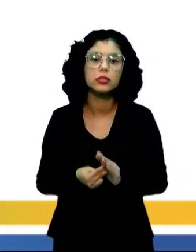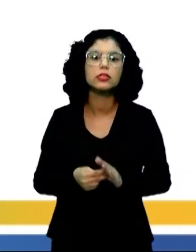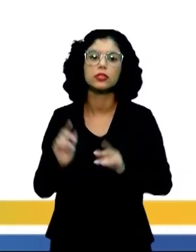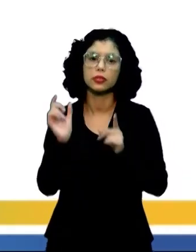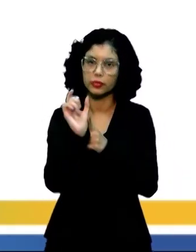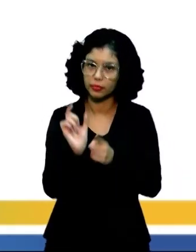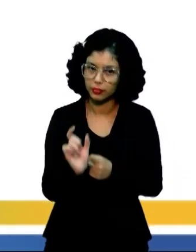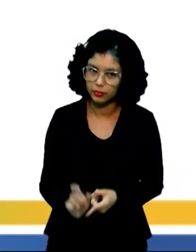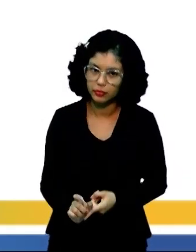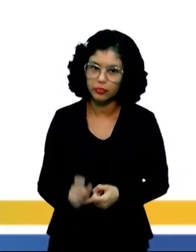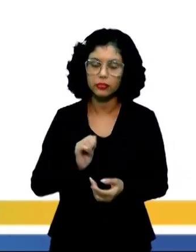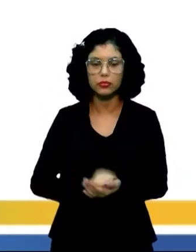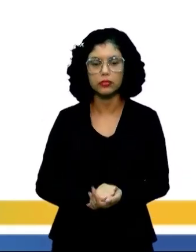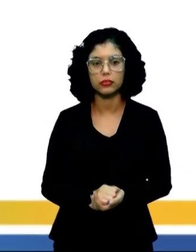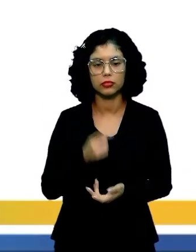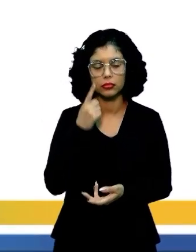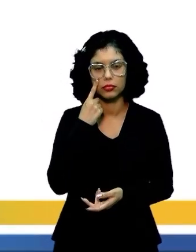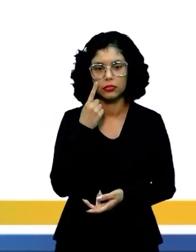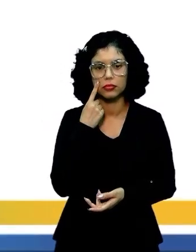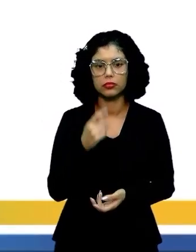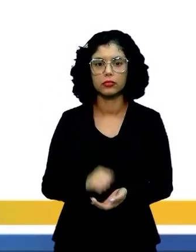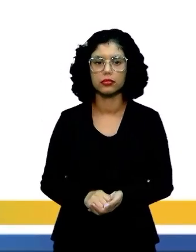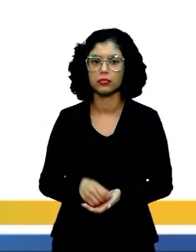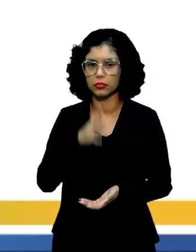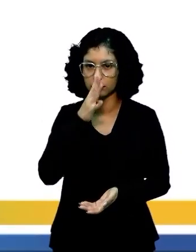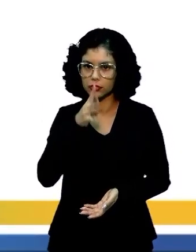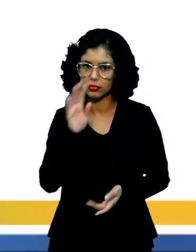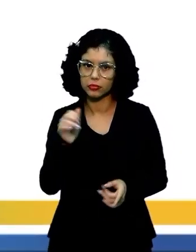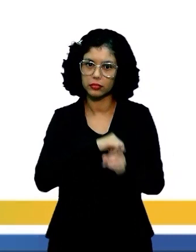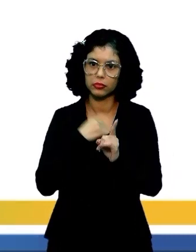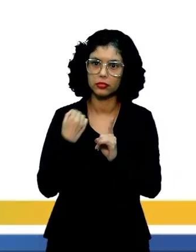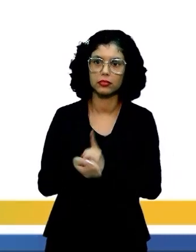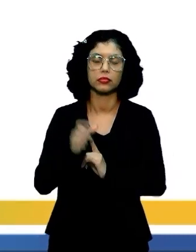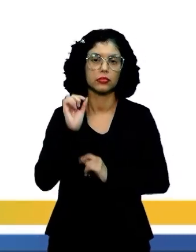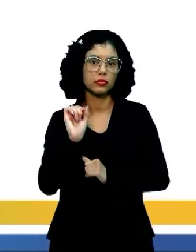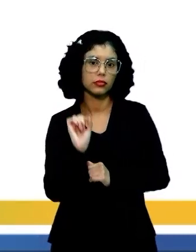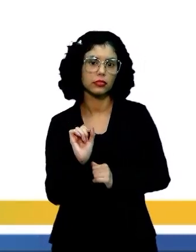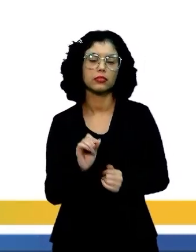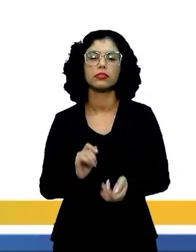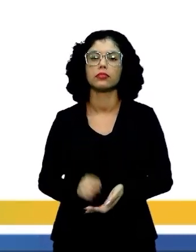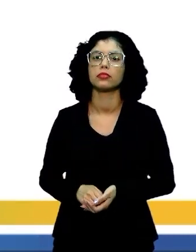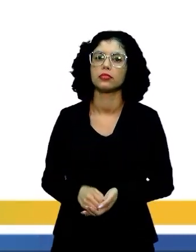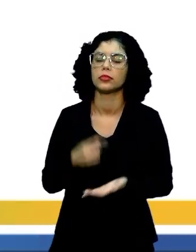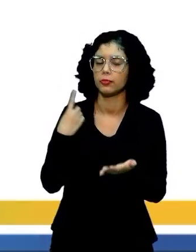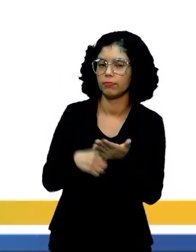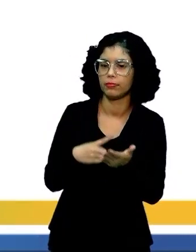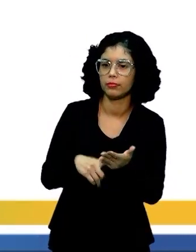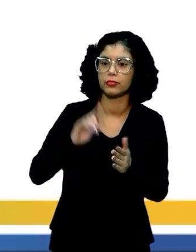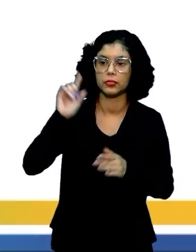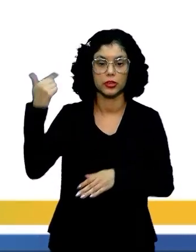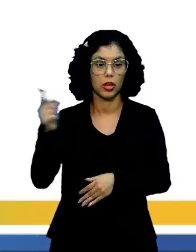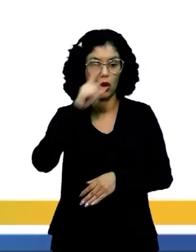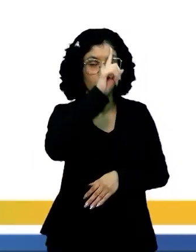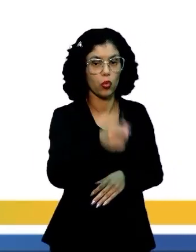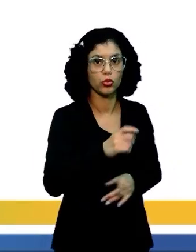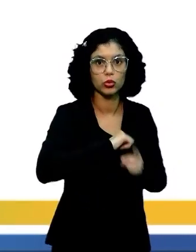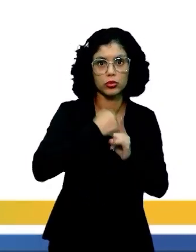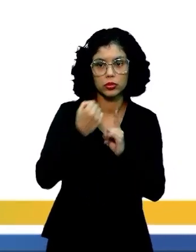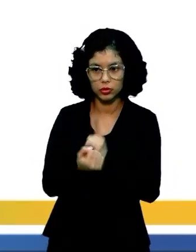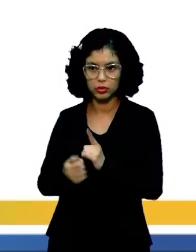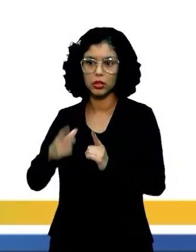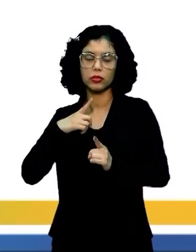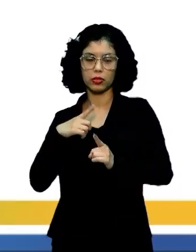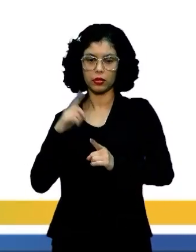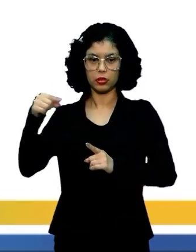dessas palavras. Então, obviamente, eu tenho uma crítica social, quer dizer, eu estou em desacordo com aquela ordem social que eu